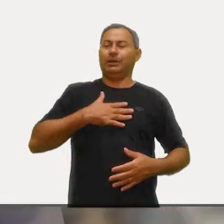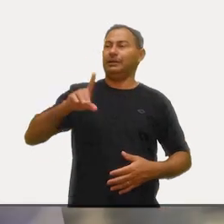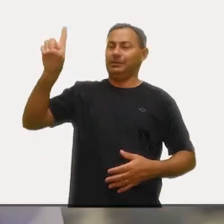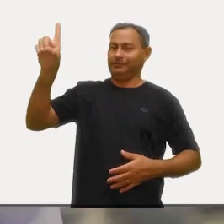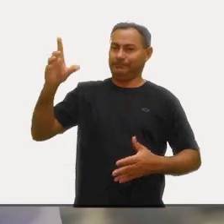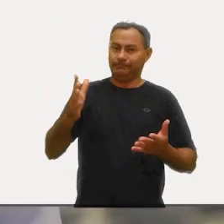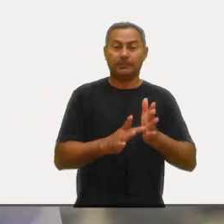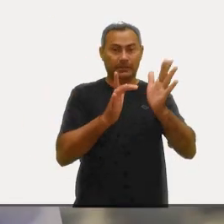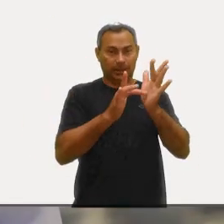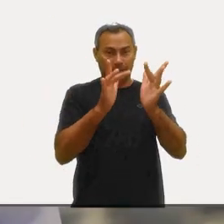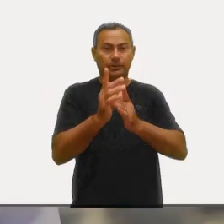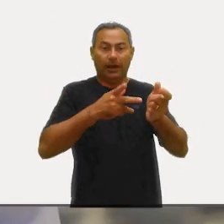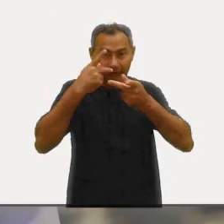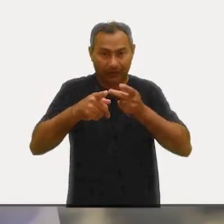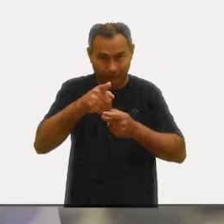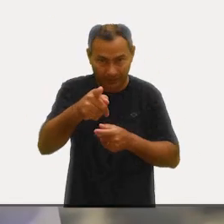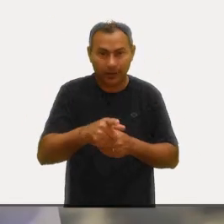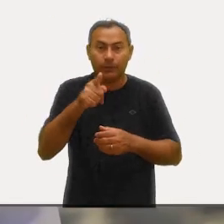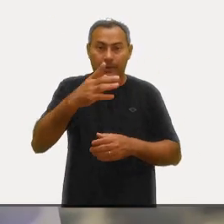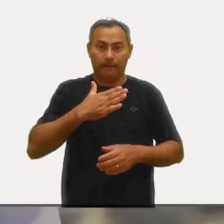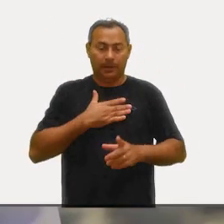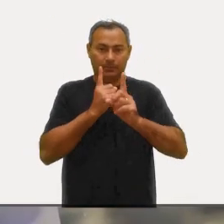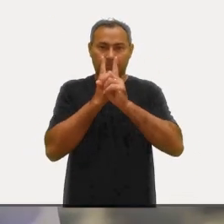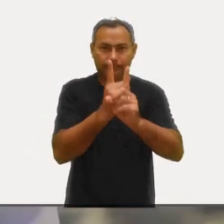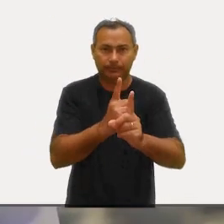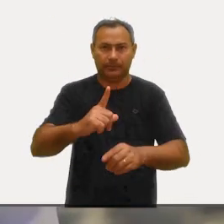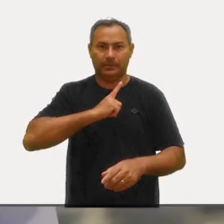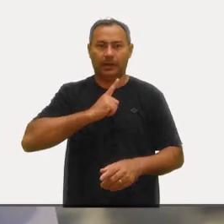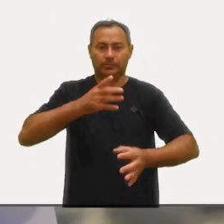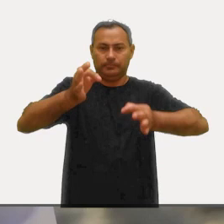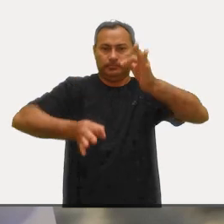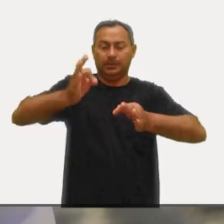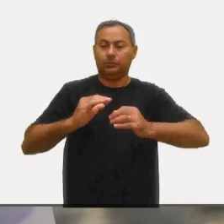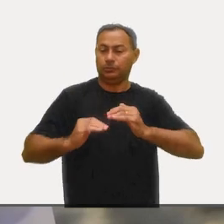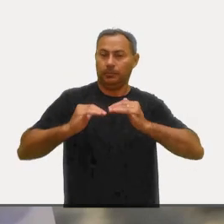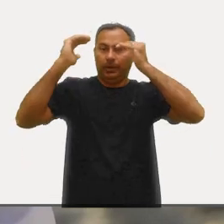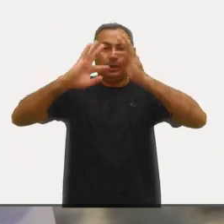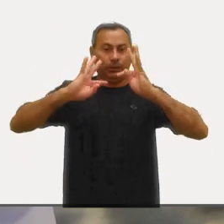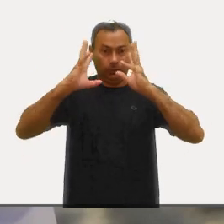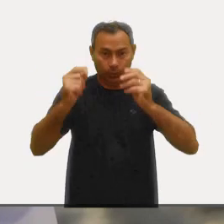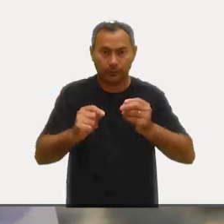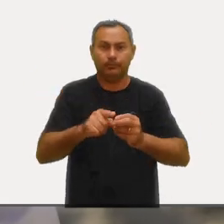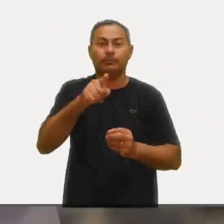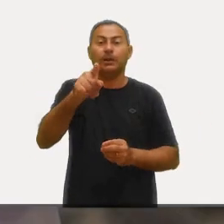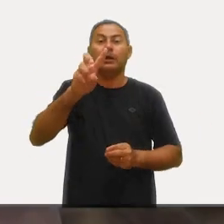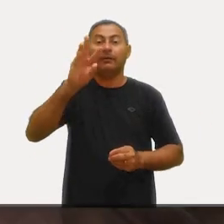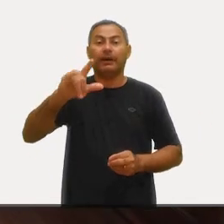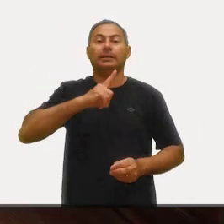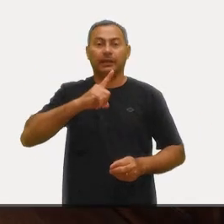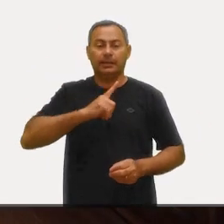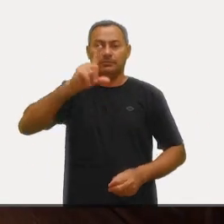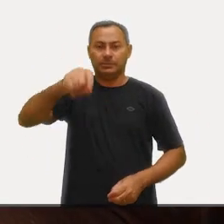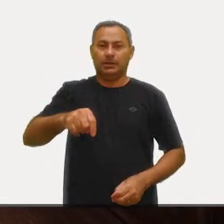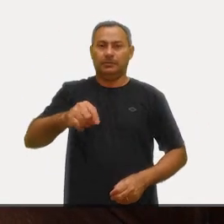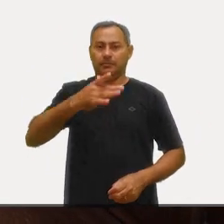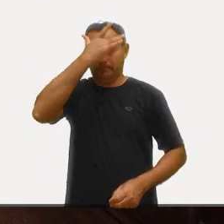Deus. Jesus nos diz, se você é meu discípulo, terá uma justiça superior a tudo isso. Você vai